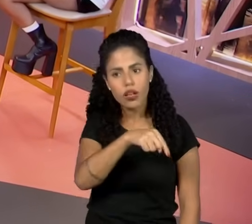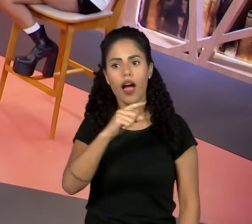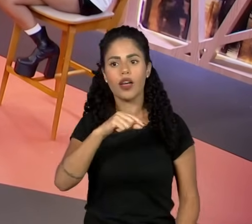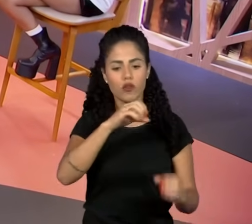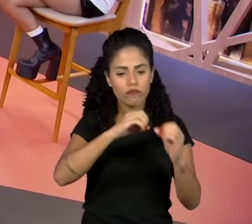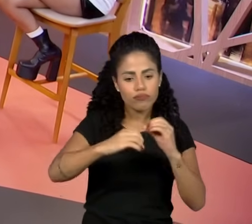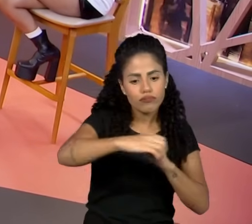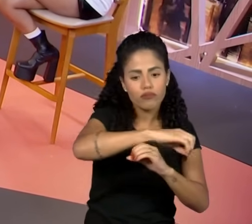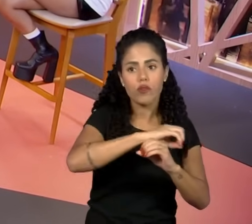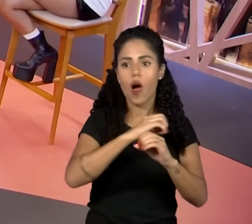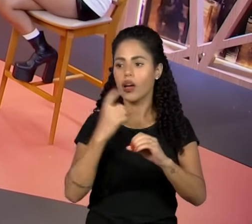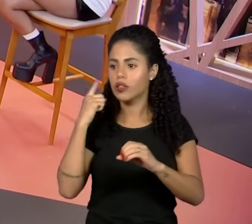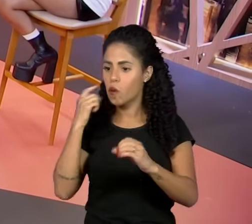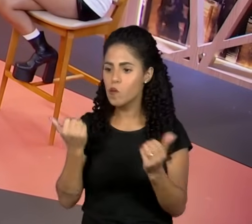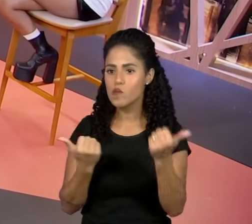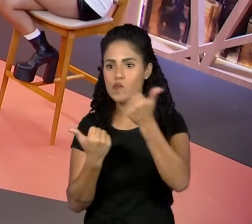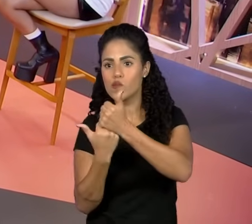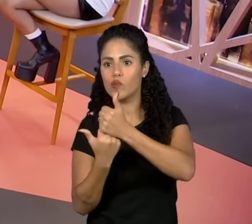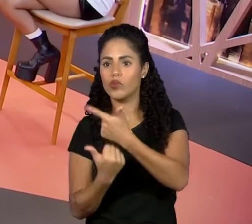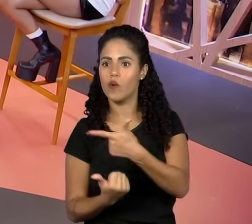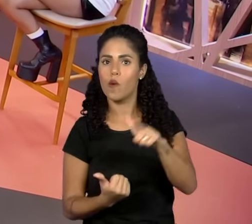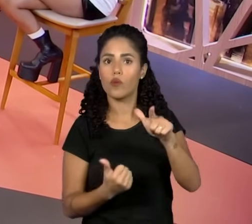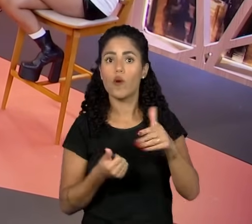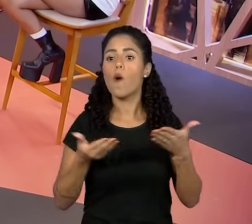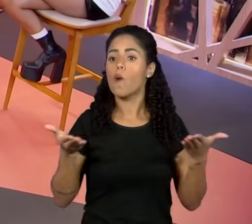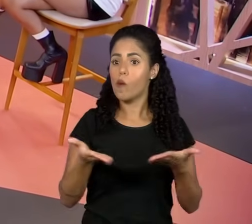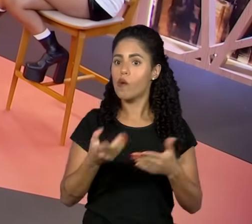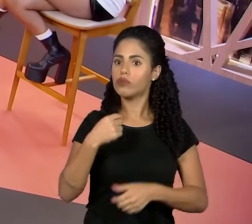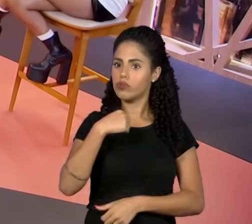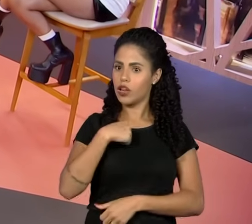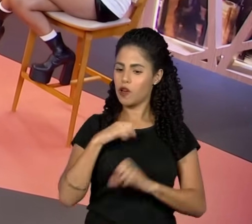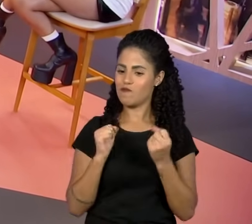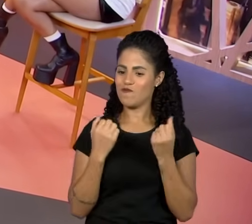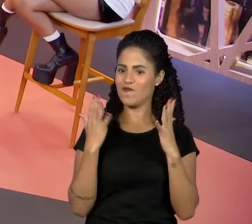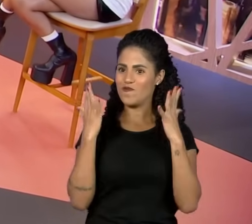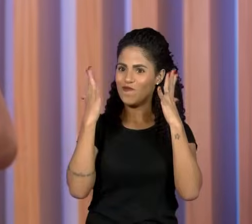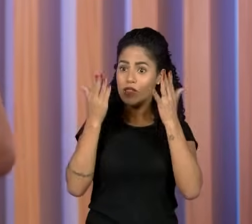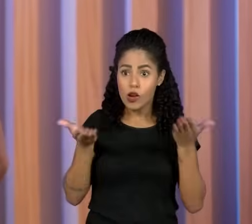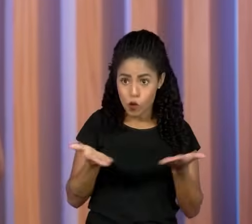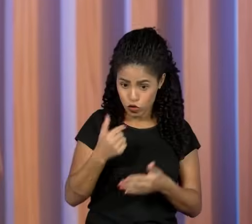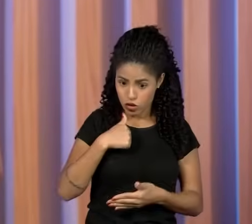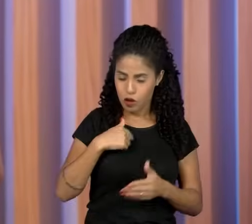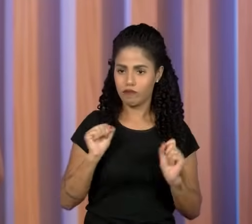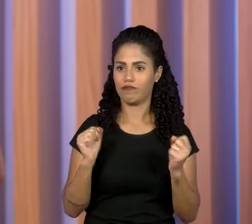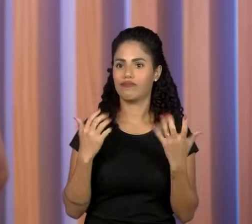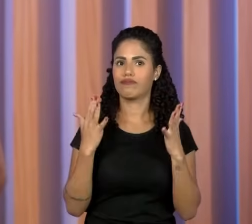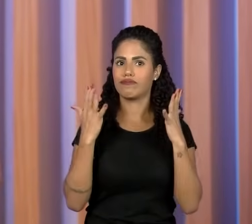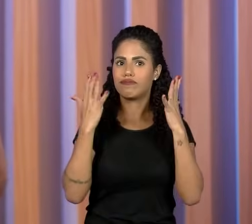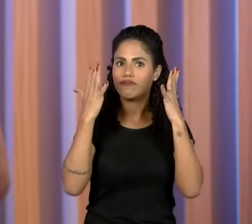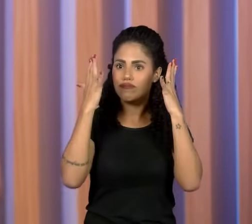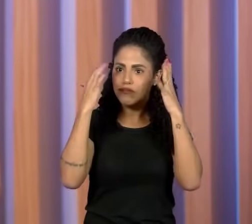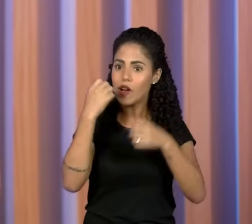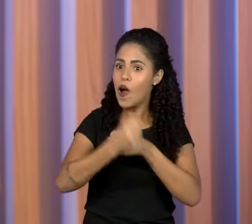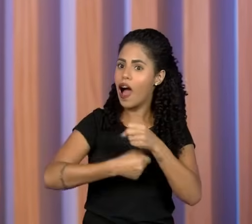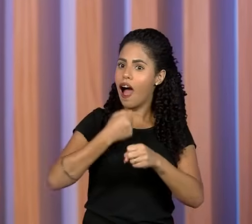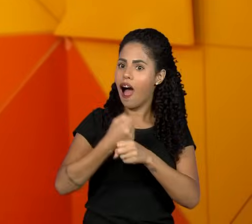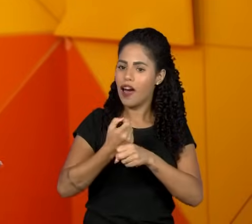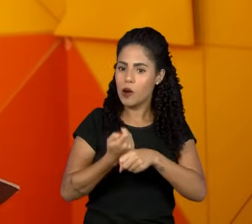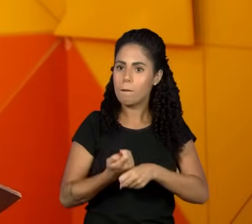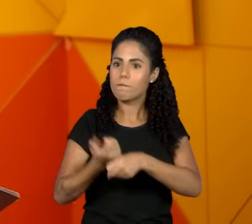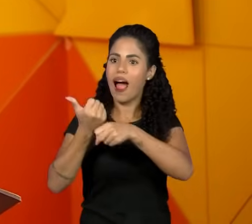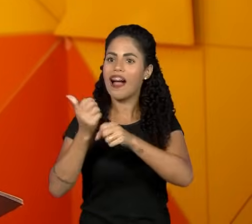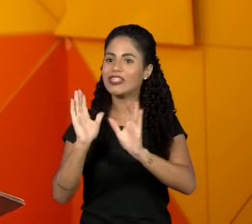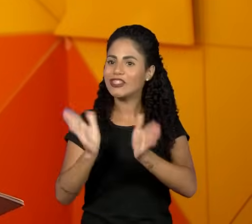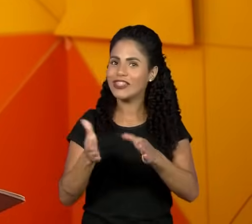astro para outro. Para outro. Então e é no dia hoje 31. eu já estou comemorando, aliás, é o nosso ano novo.